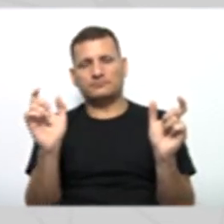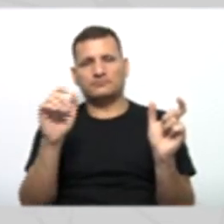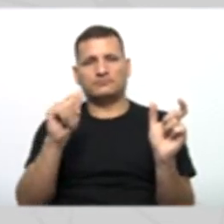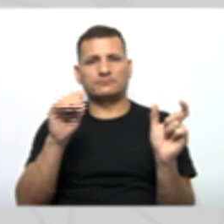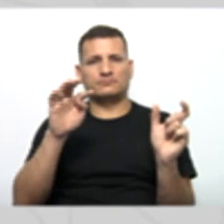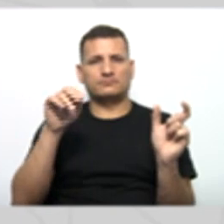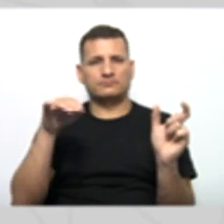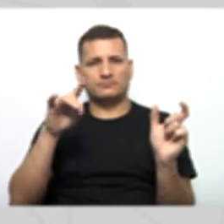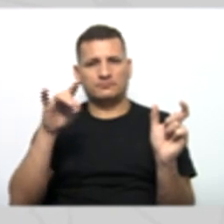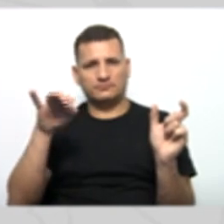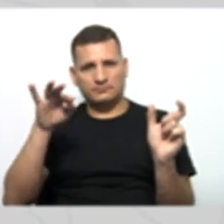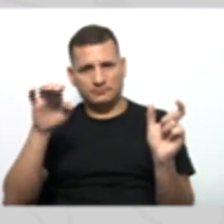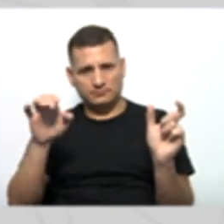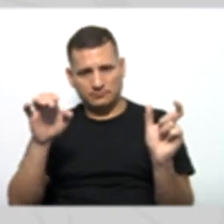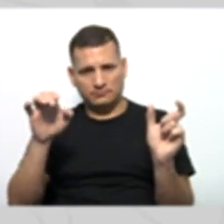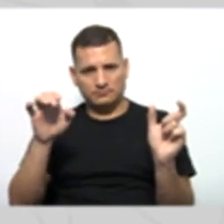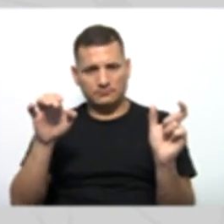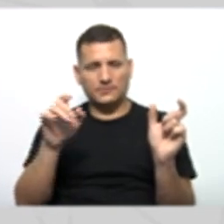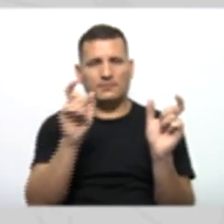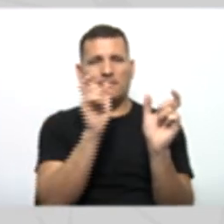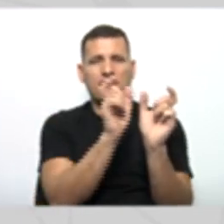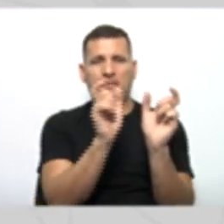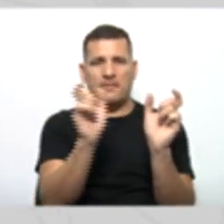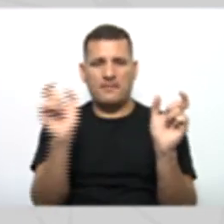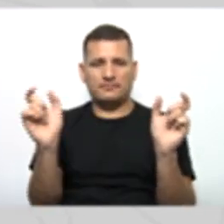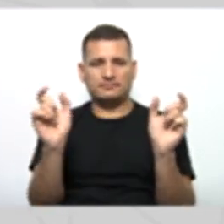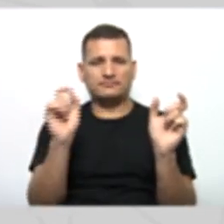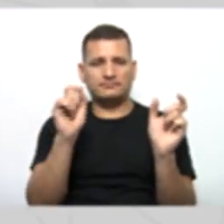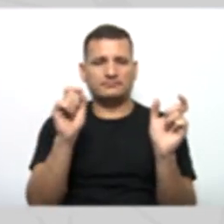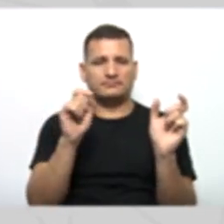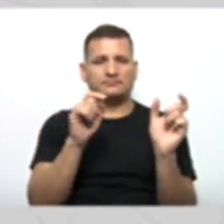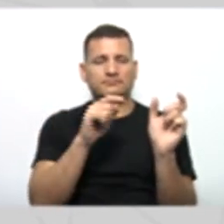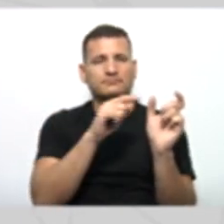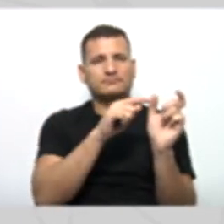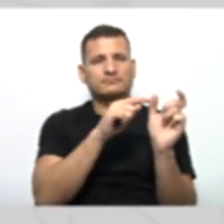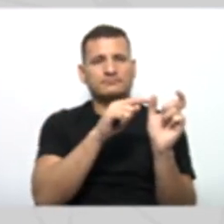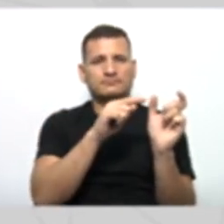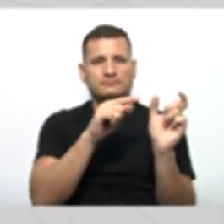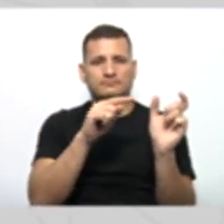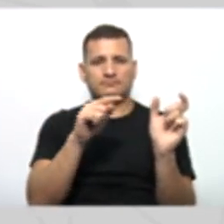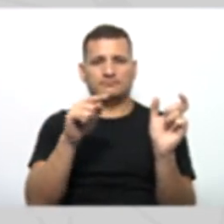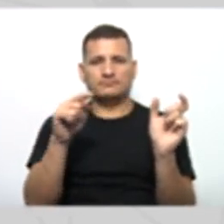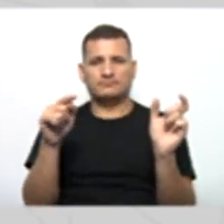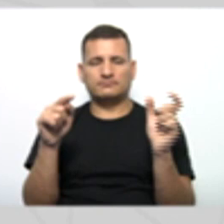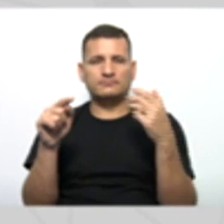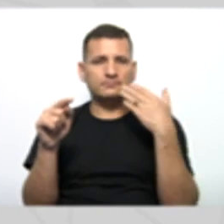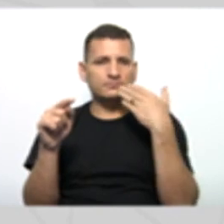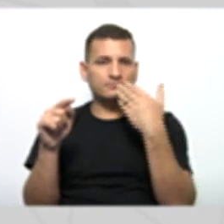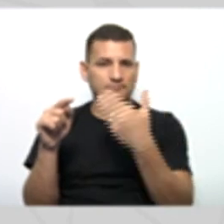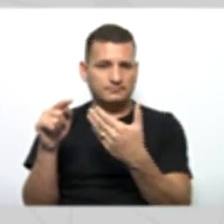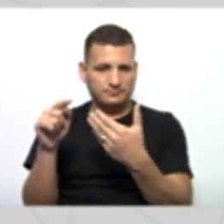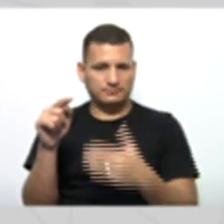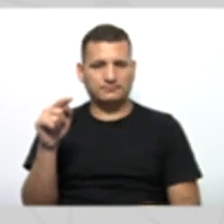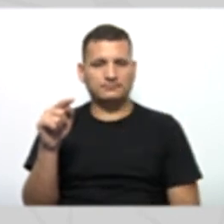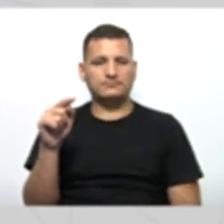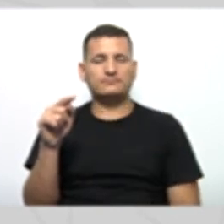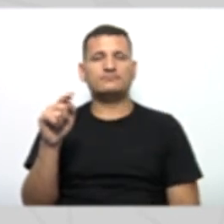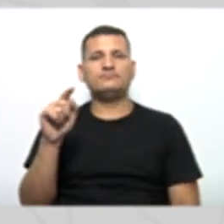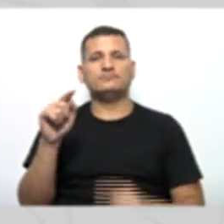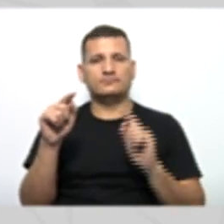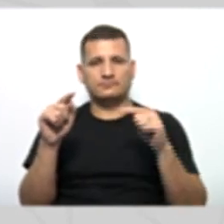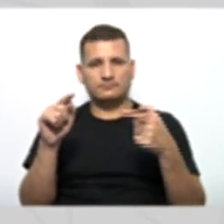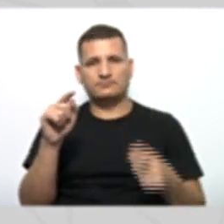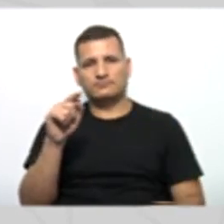Ó, ele inicia aqui, ó, consultar. Consultor, ele faz o pedido. Pedido. Vai para